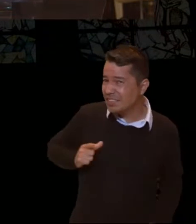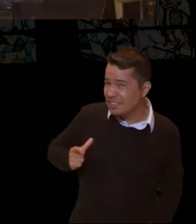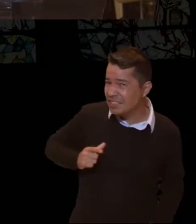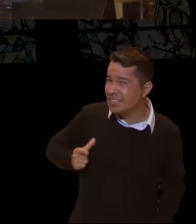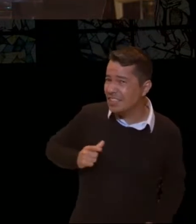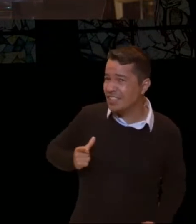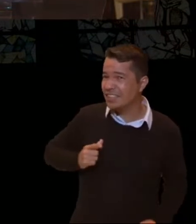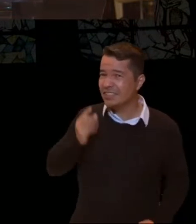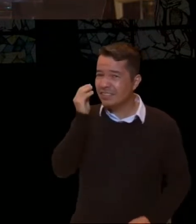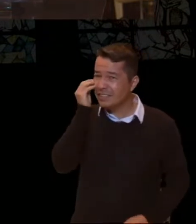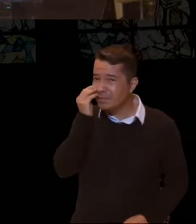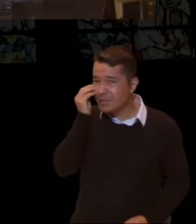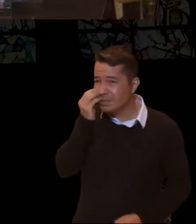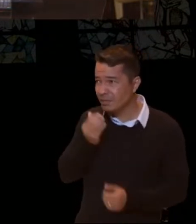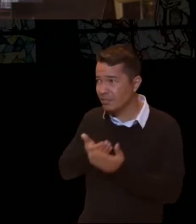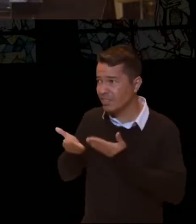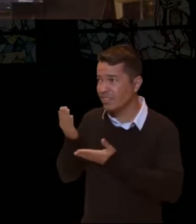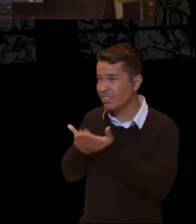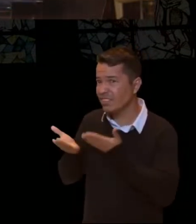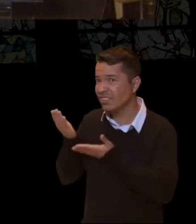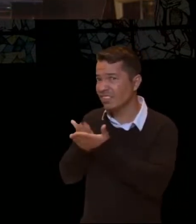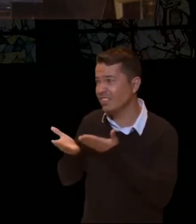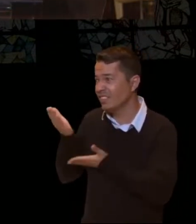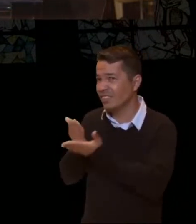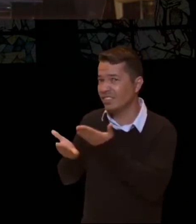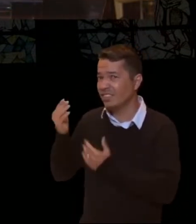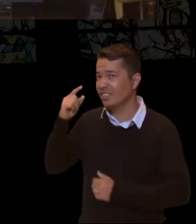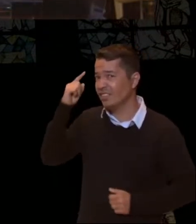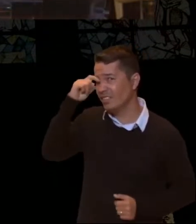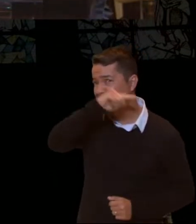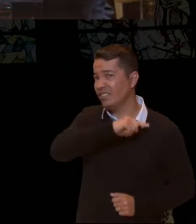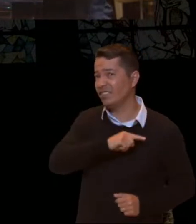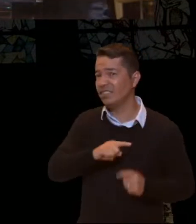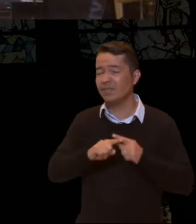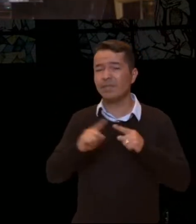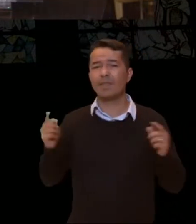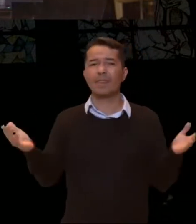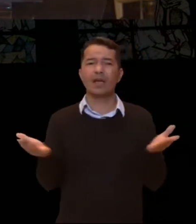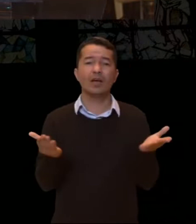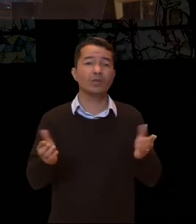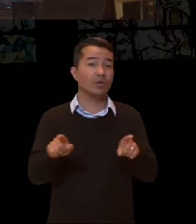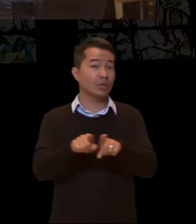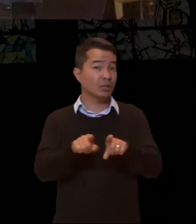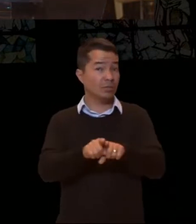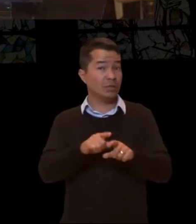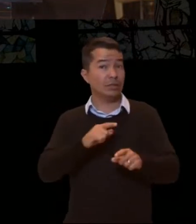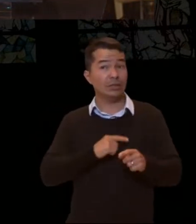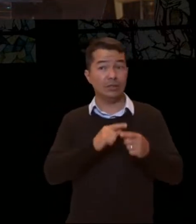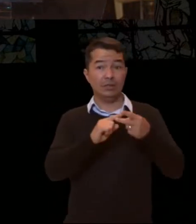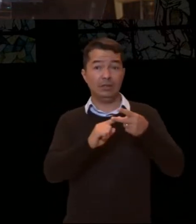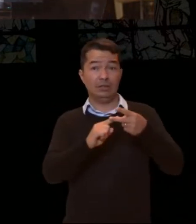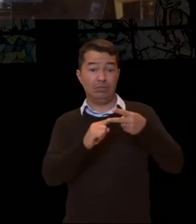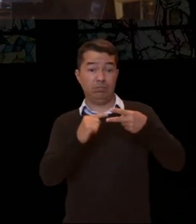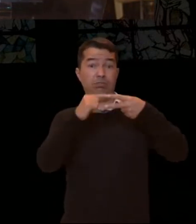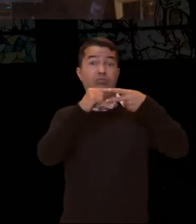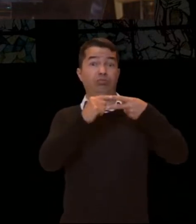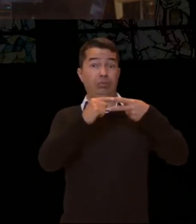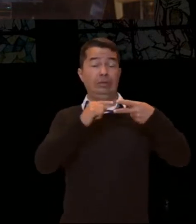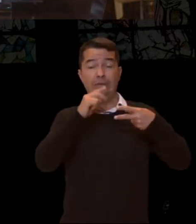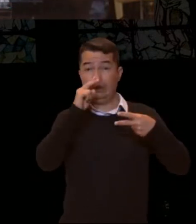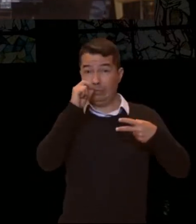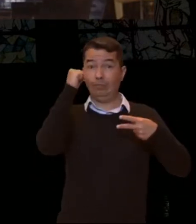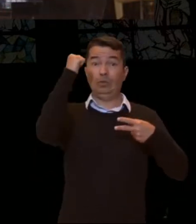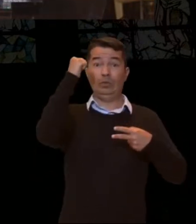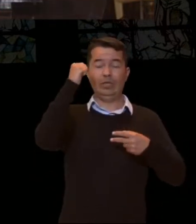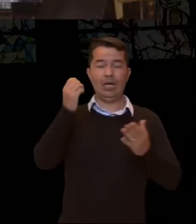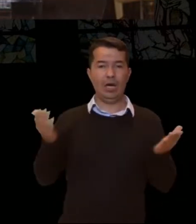vida. Aí a gente agora criou um segundo nível, que é que aqueles que vão trabalhar só, exclusivamente na